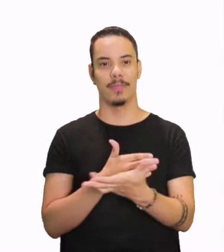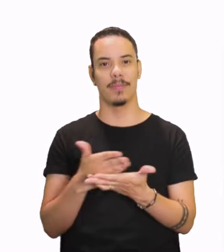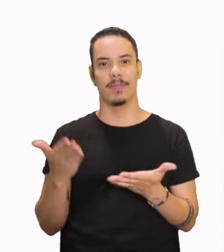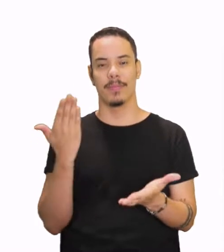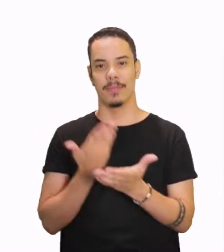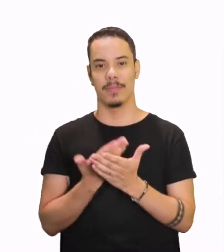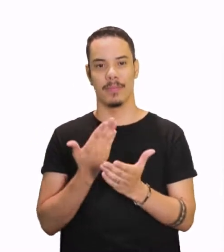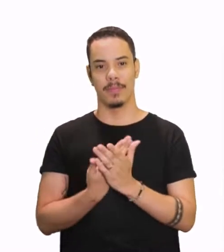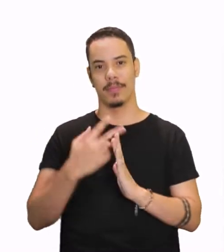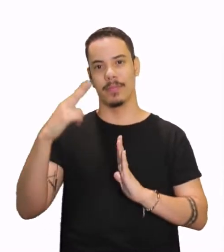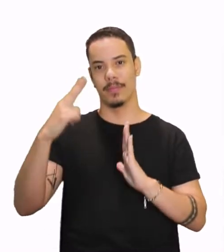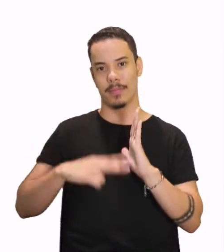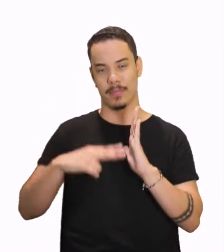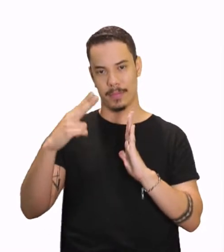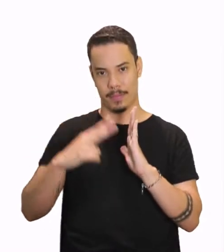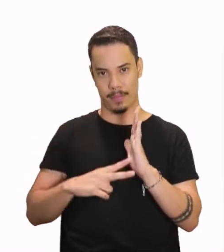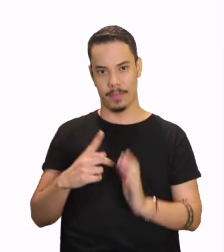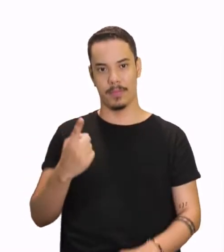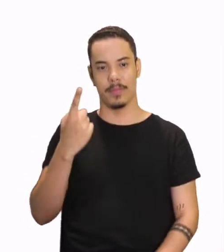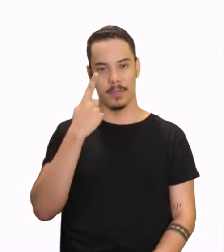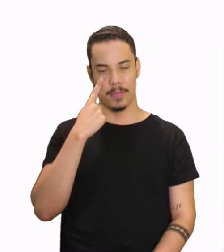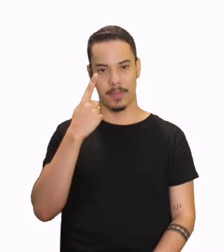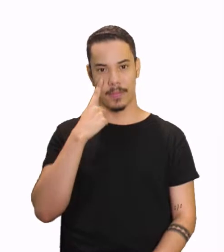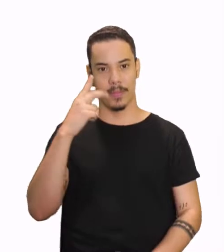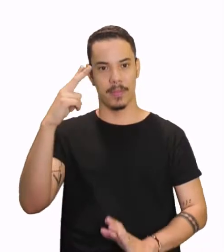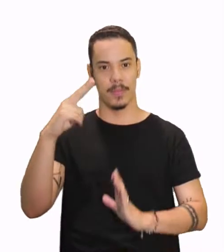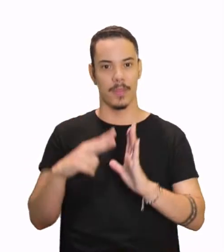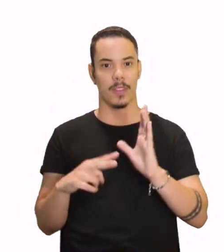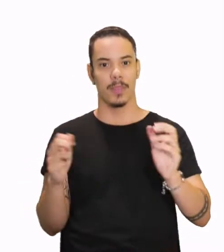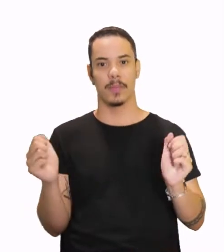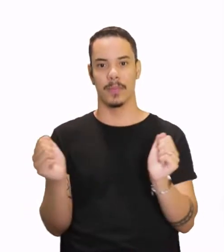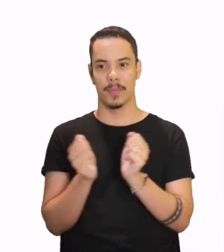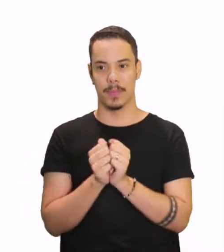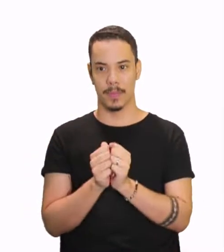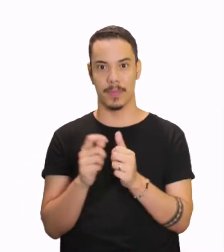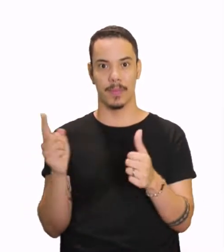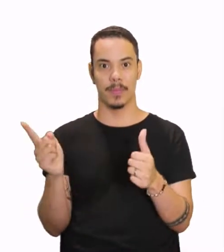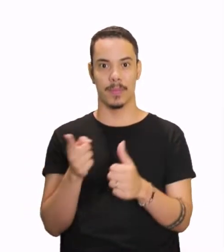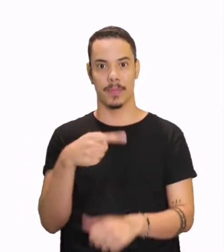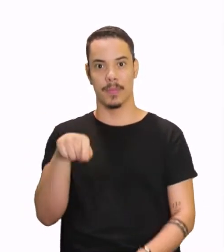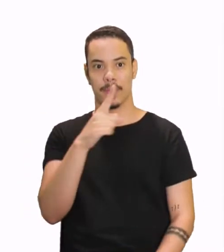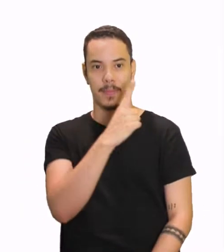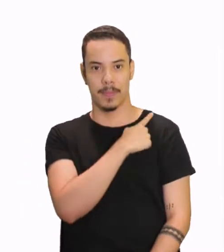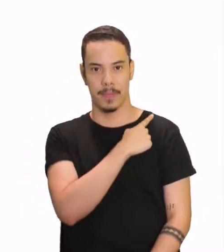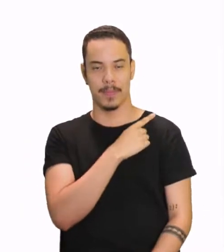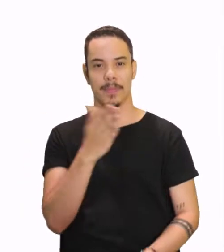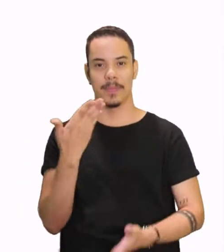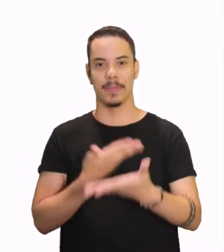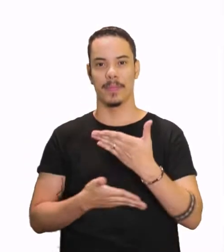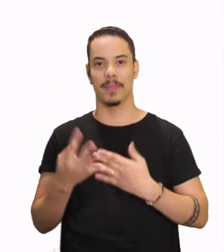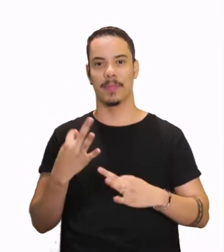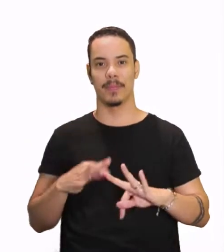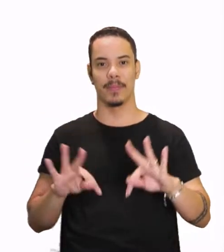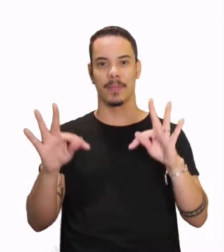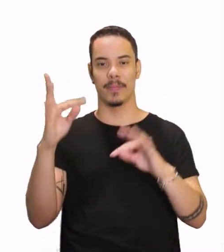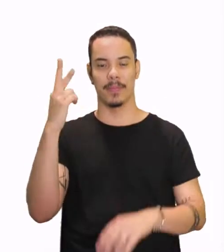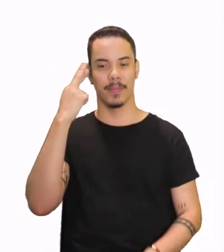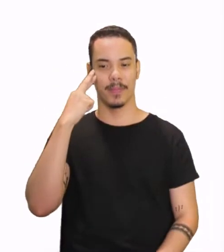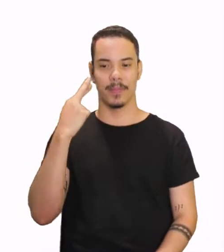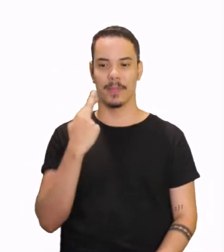aula com a leitura. Vamos aí para a leitura coletiva. Primeiro ano, vamos lá, Mediação Tecnológica de